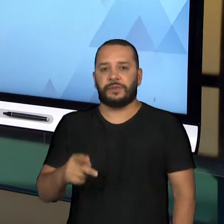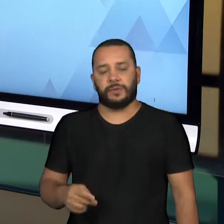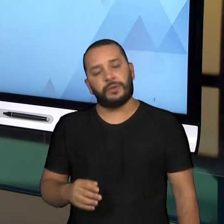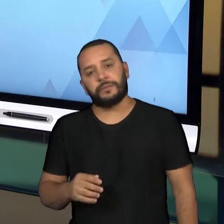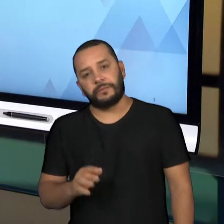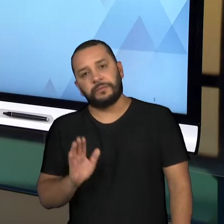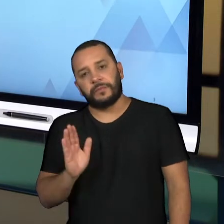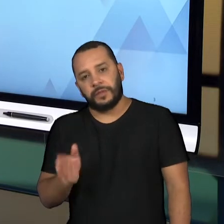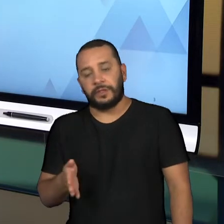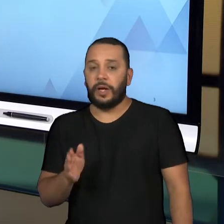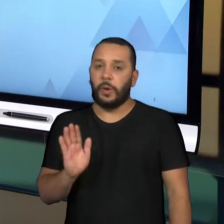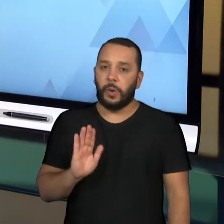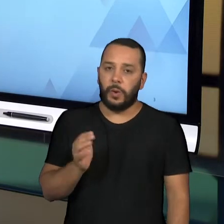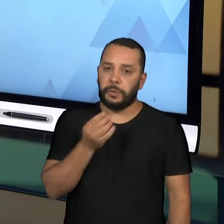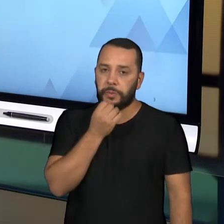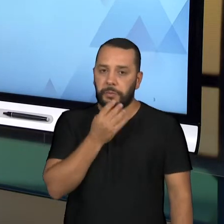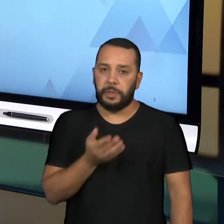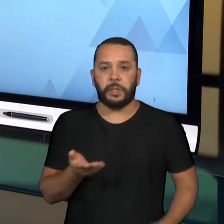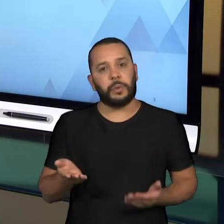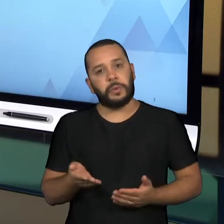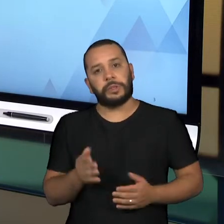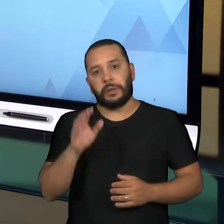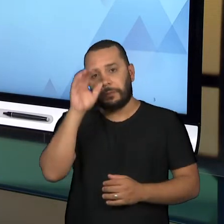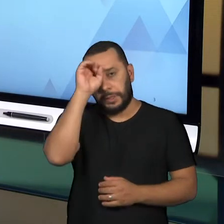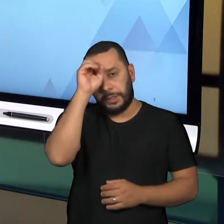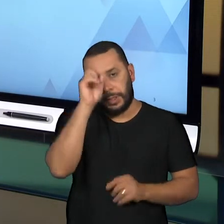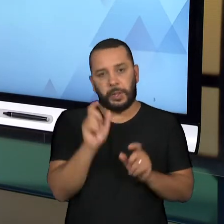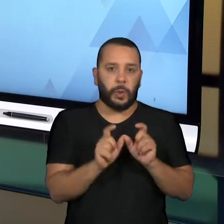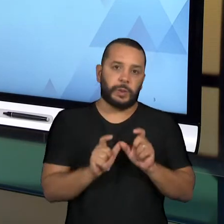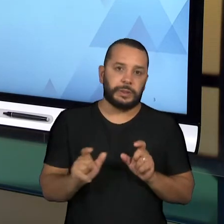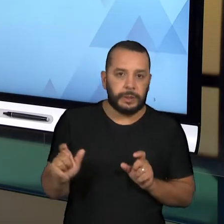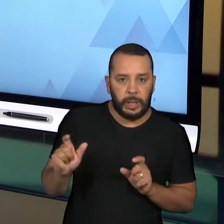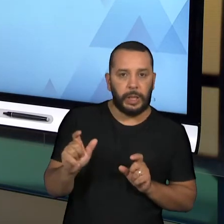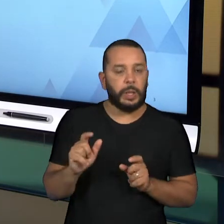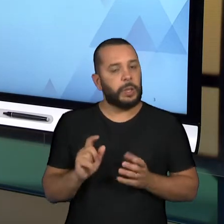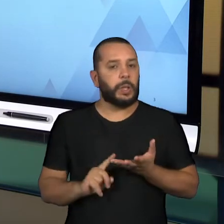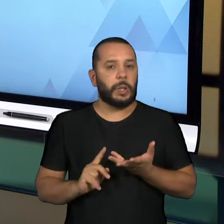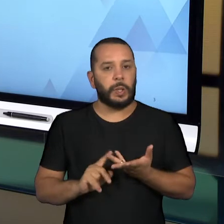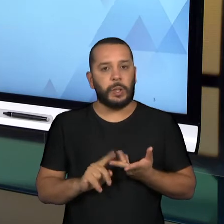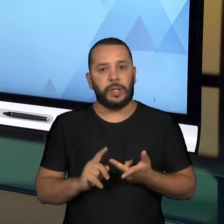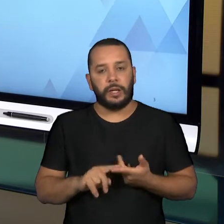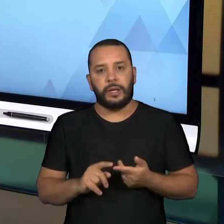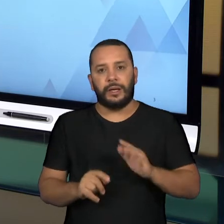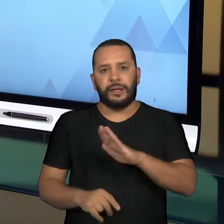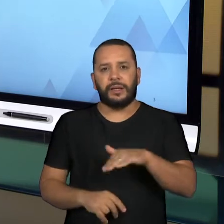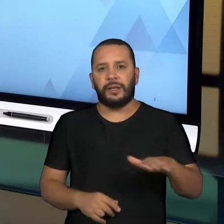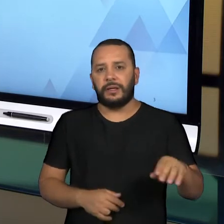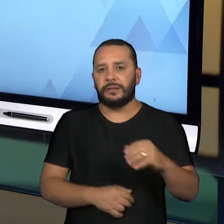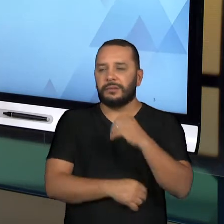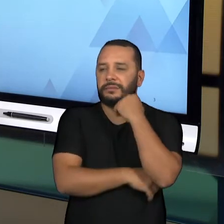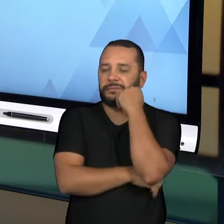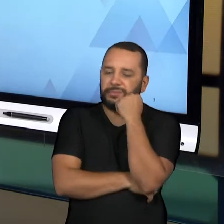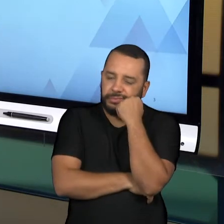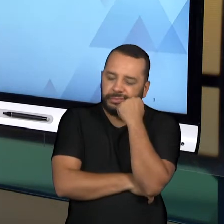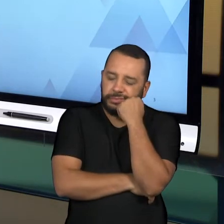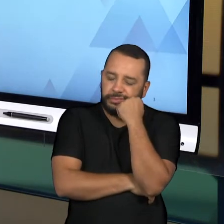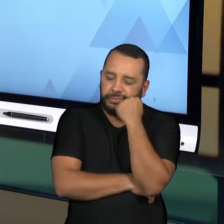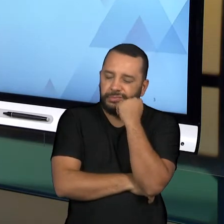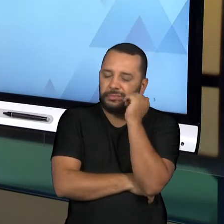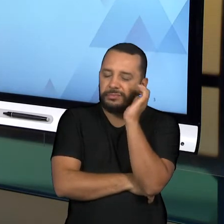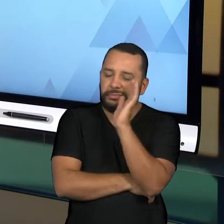apresentando o conceito apresentando o conteúdo e às vezes isso não é atrativo mas se ele inventa uma história